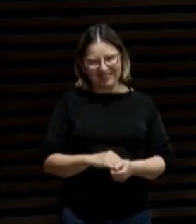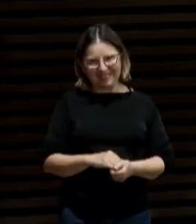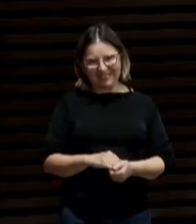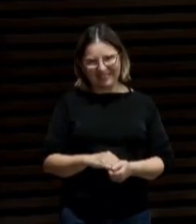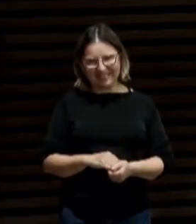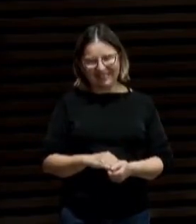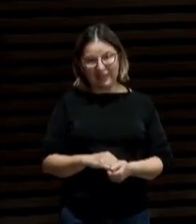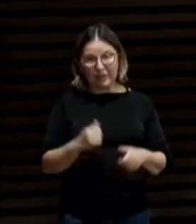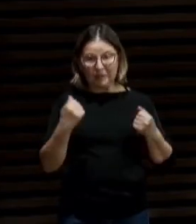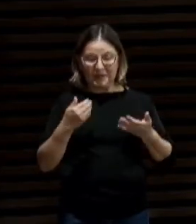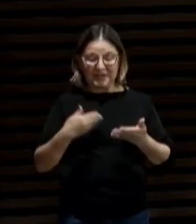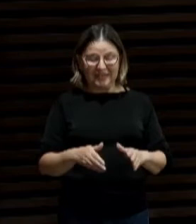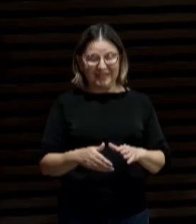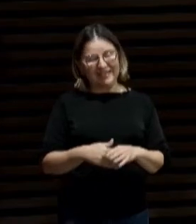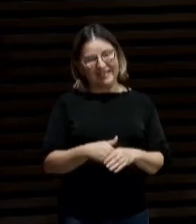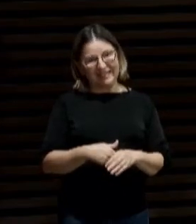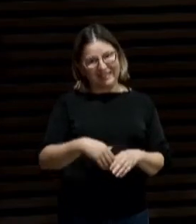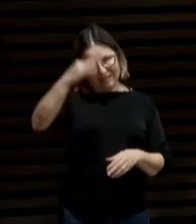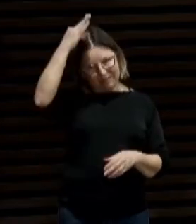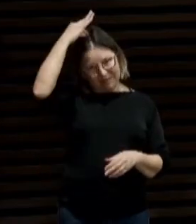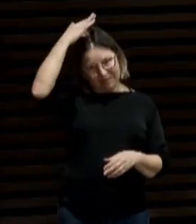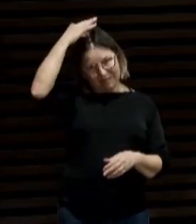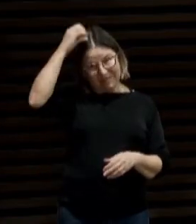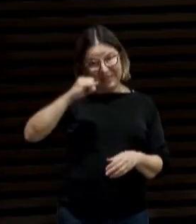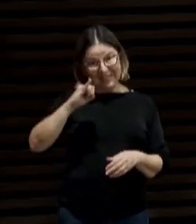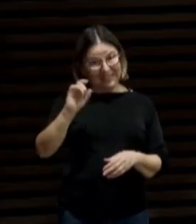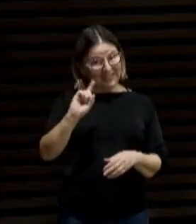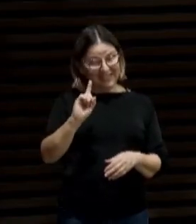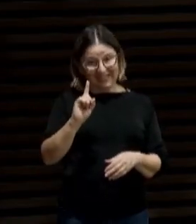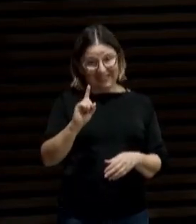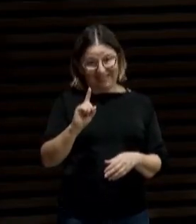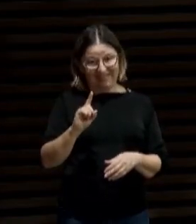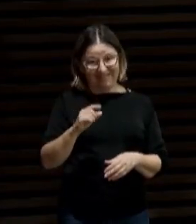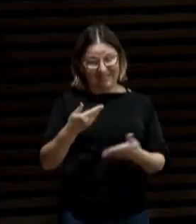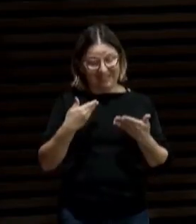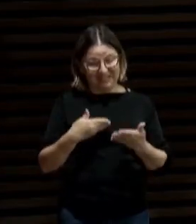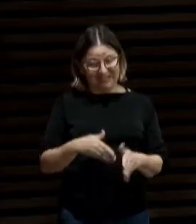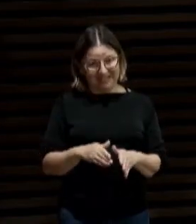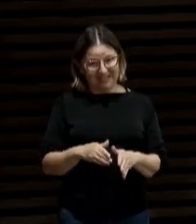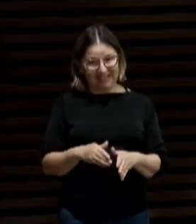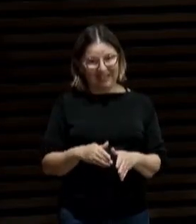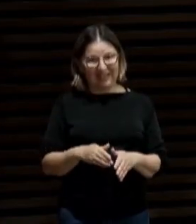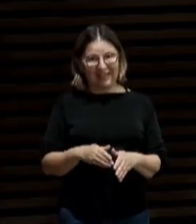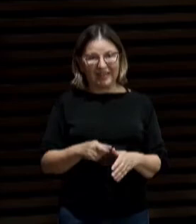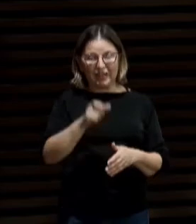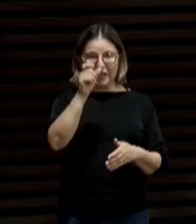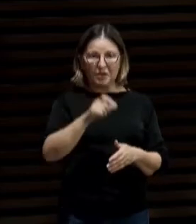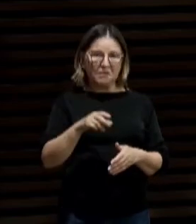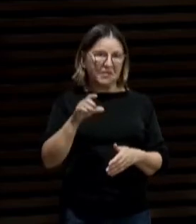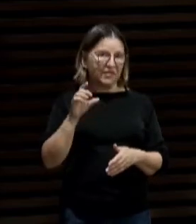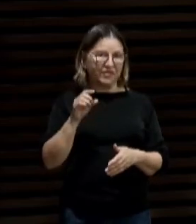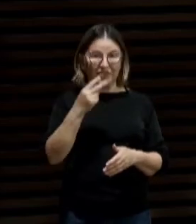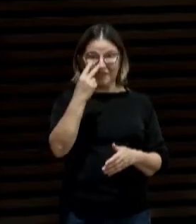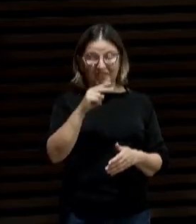Primeiro tem que nascer de novo. Enquanto isso não acontecer, o homem vai continuar vendo Jesus apenas como alguém